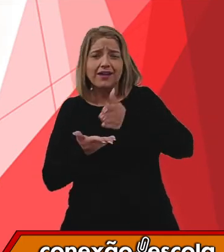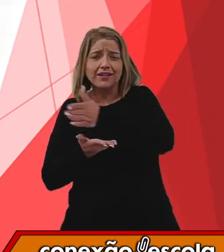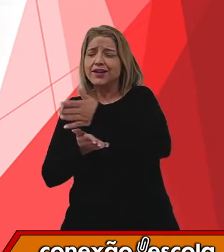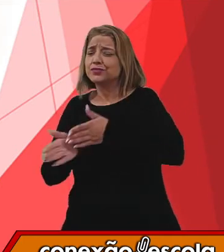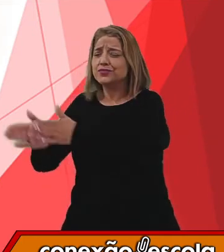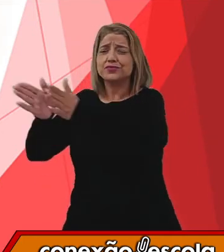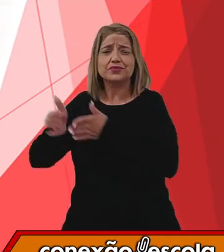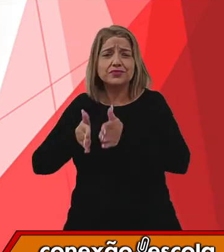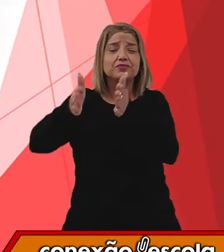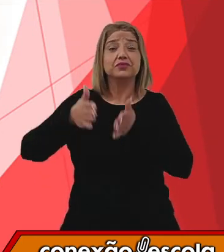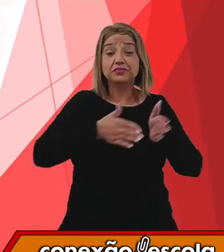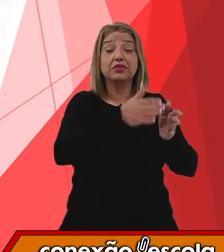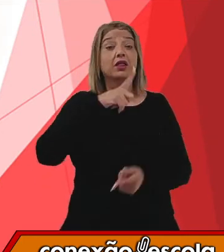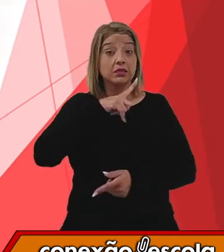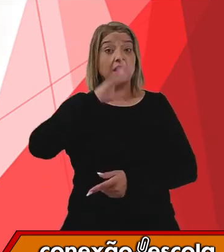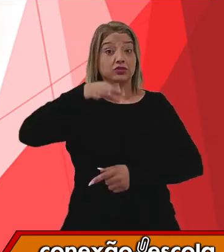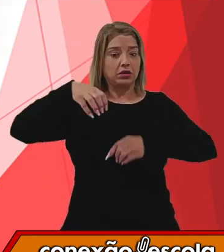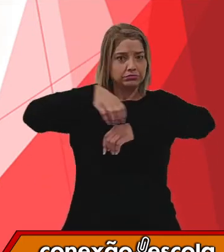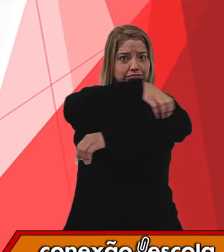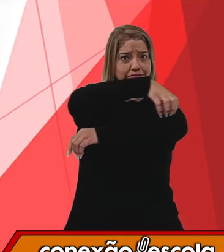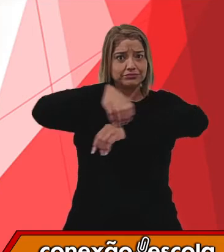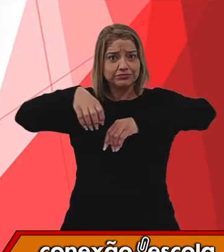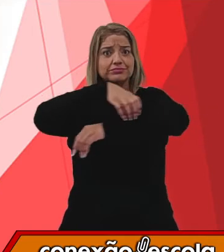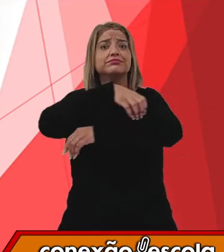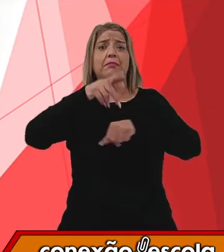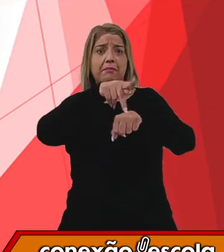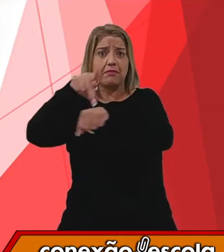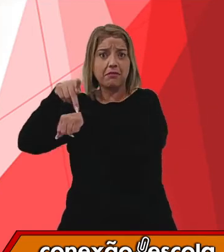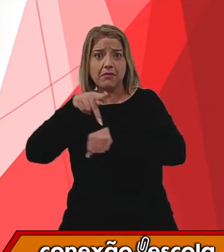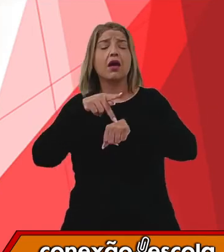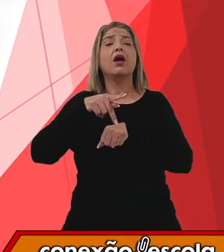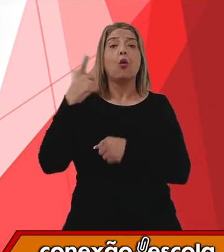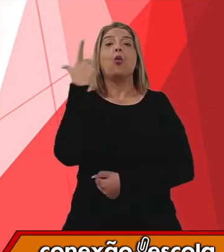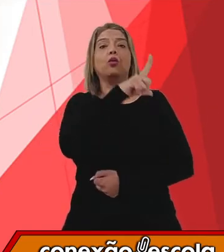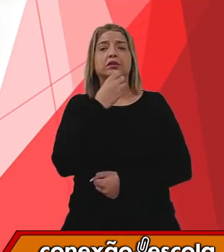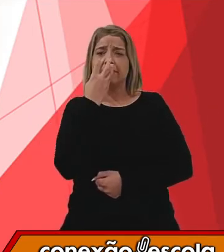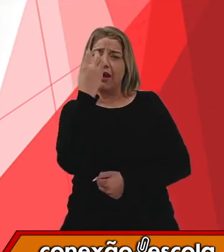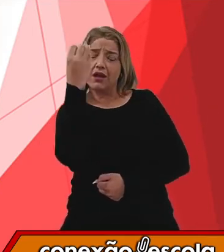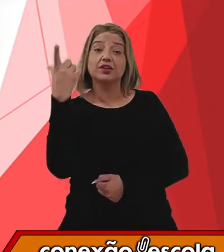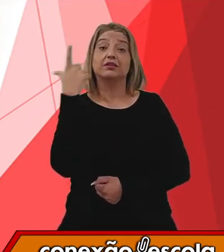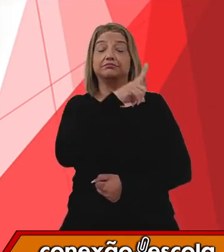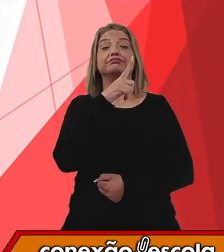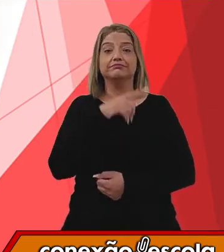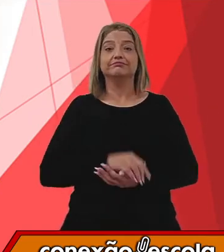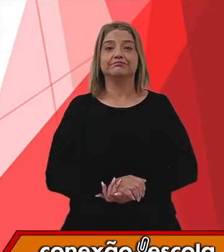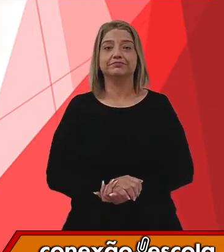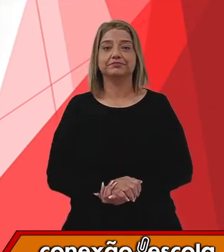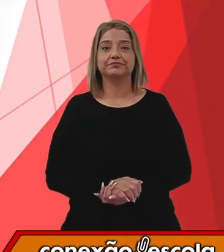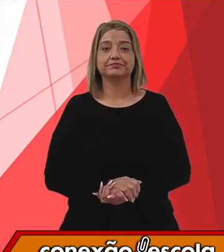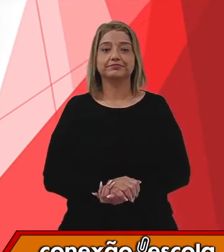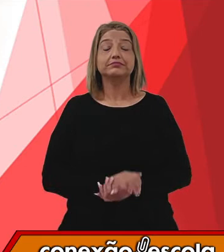vias pavimentadas que permitem o transporte interurbano de alta velocidade. E sendo assim,